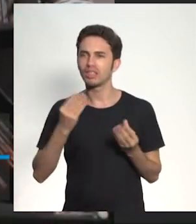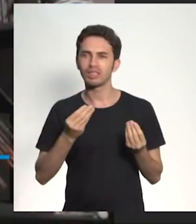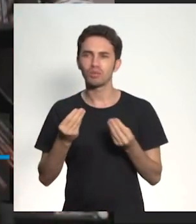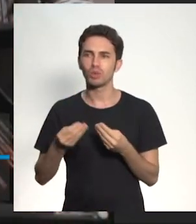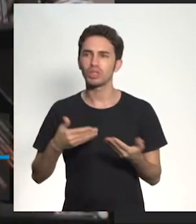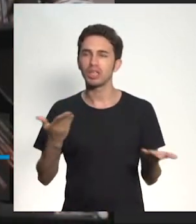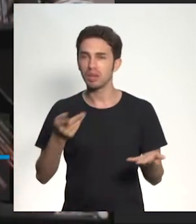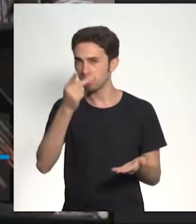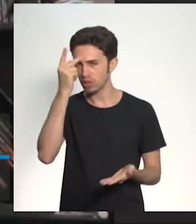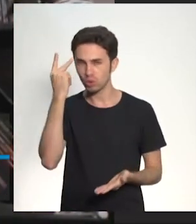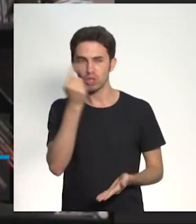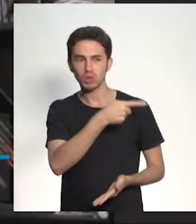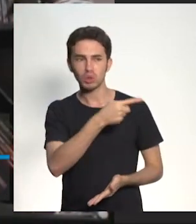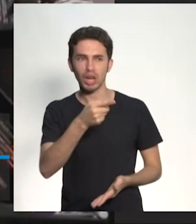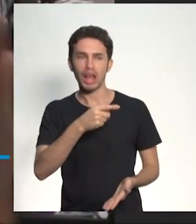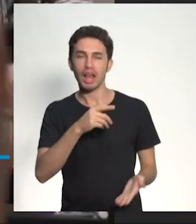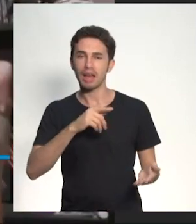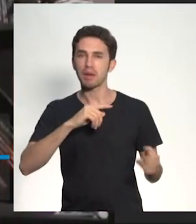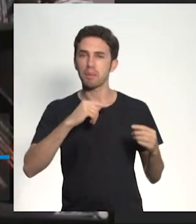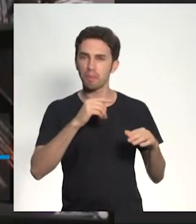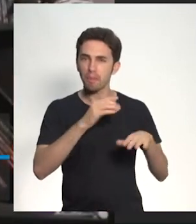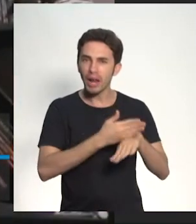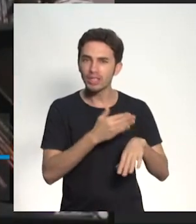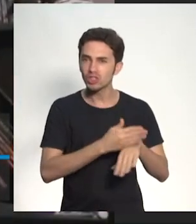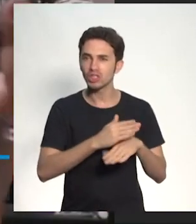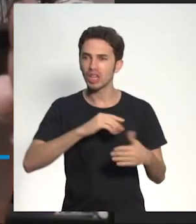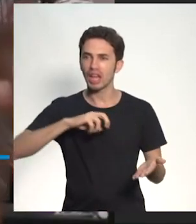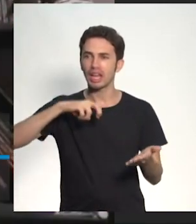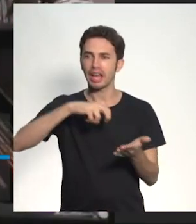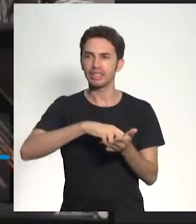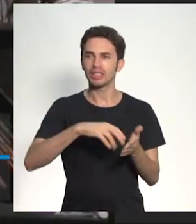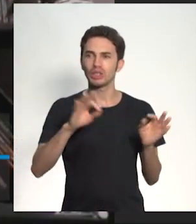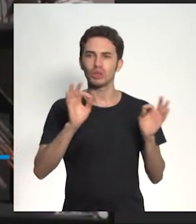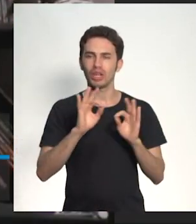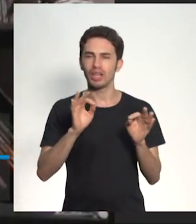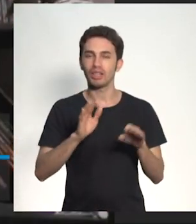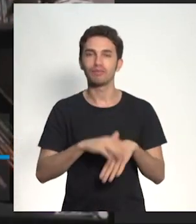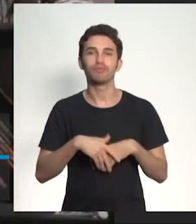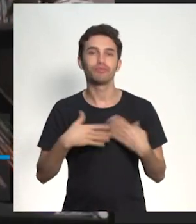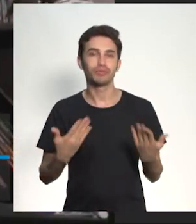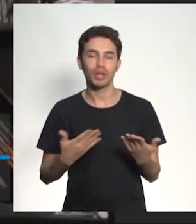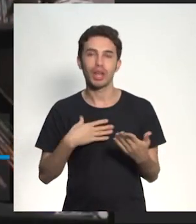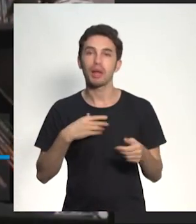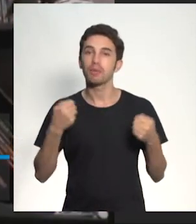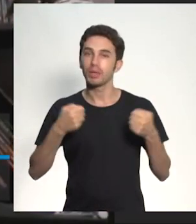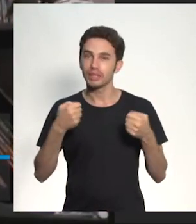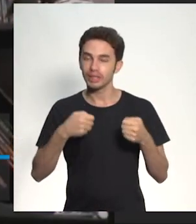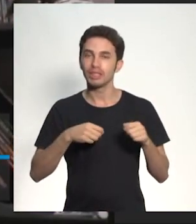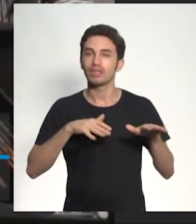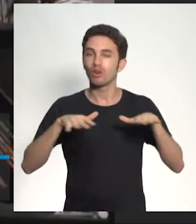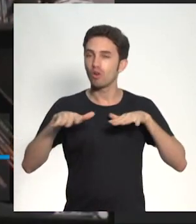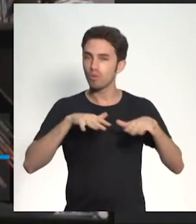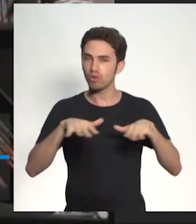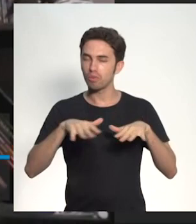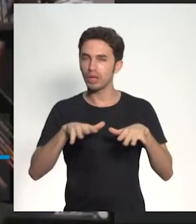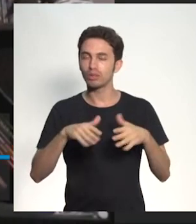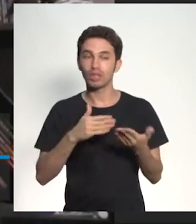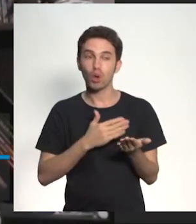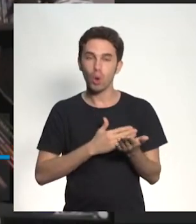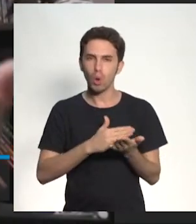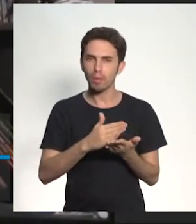impune. Então ele é um movimento que ele não tem como acontecer e desaparecer logo depois, porque justamente ela é uma